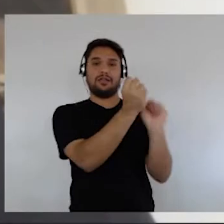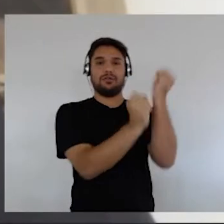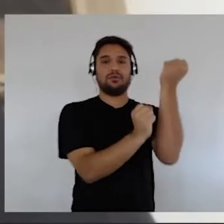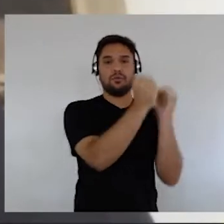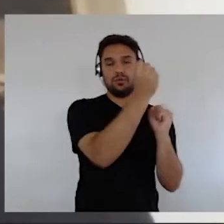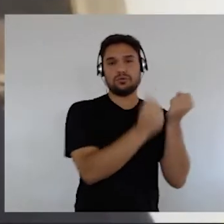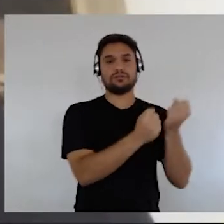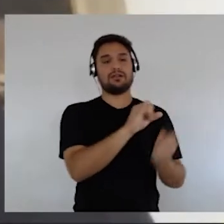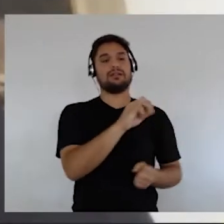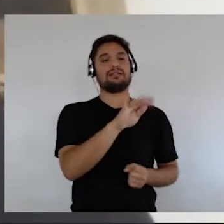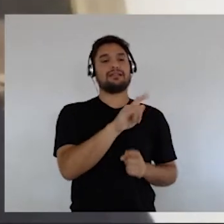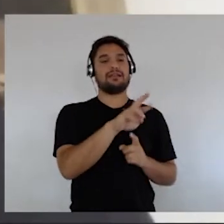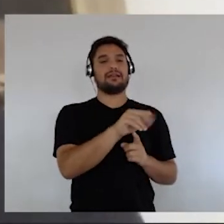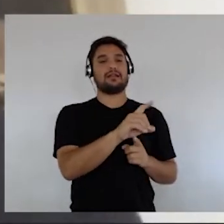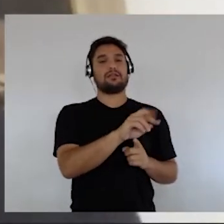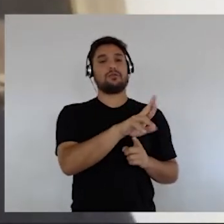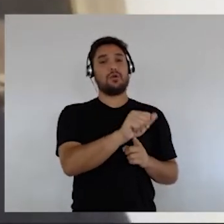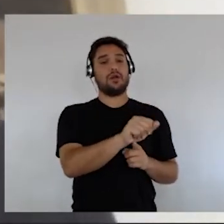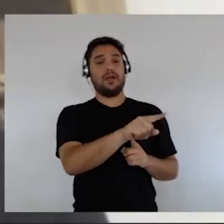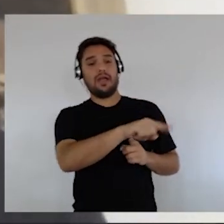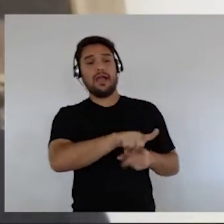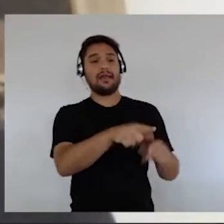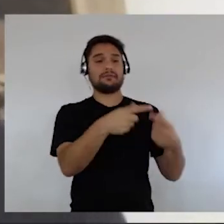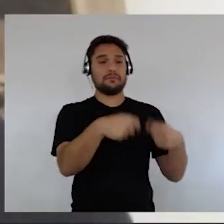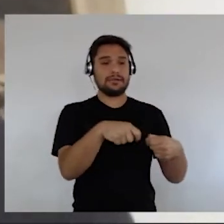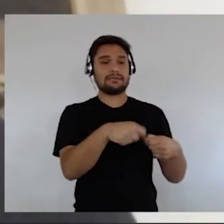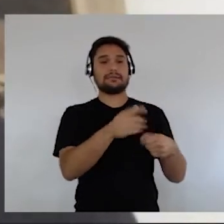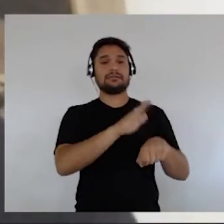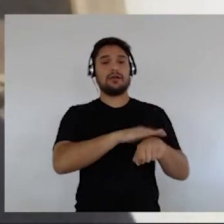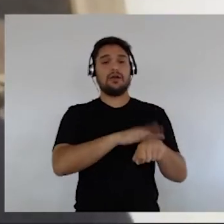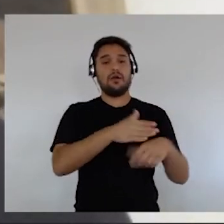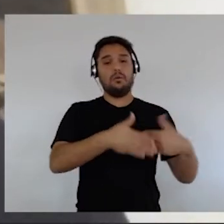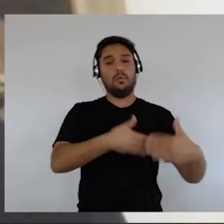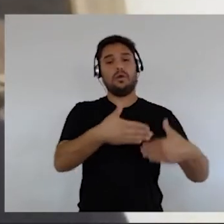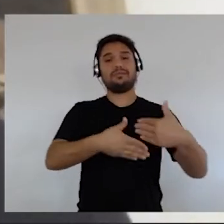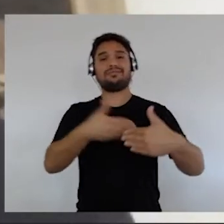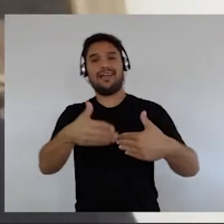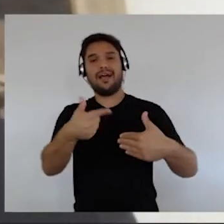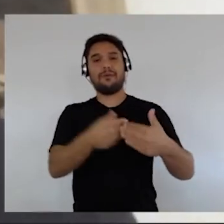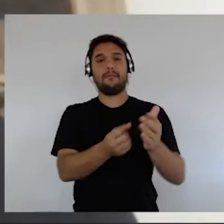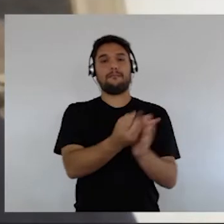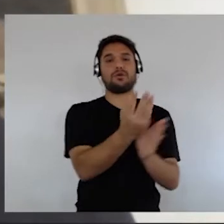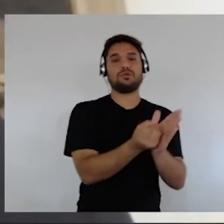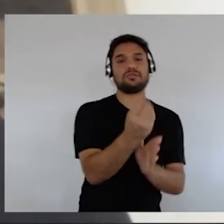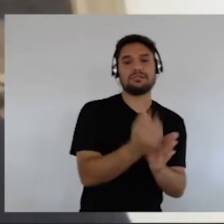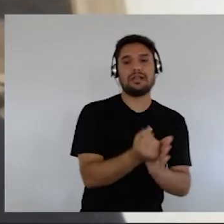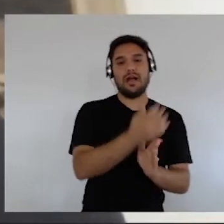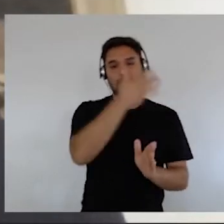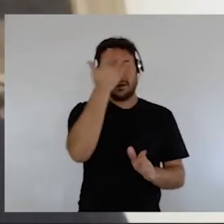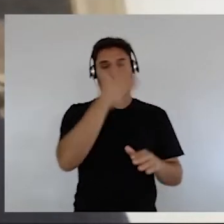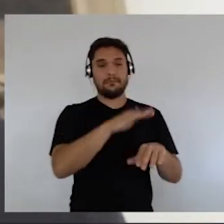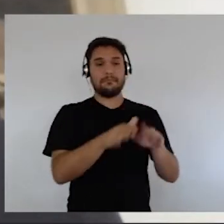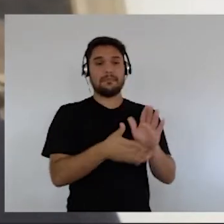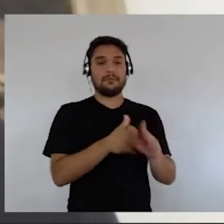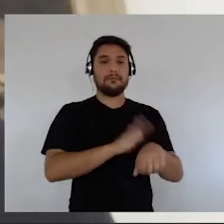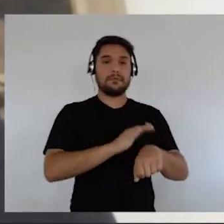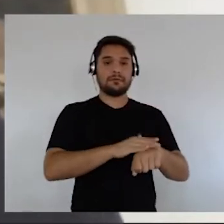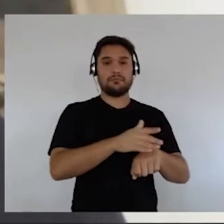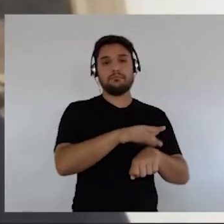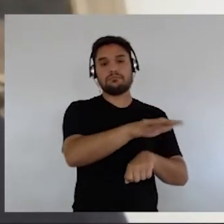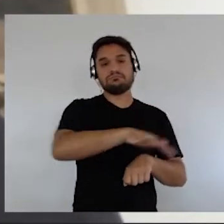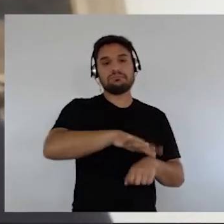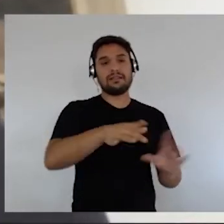chamadas integradoras, necessitam delegar uma etapa produtiva para produtores rurais de uma determinada região,